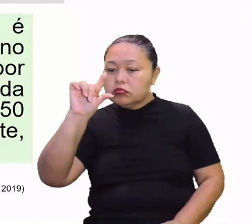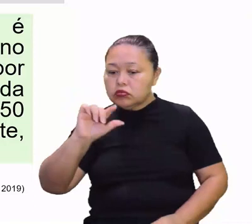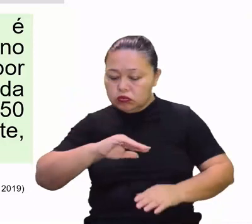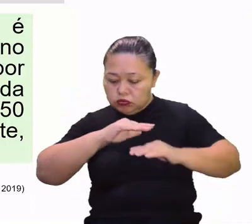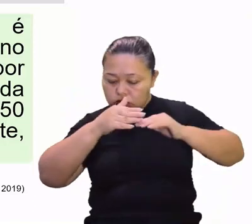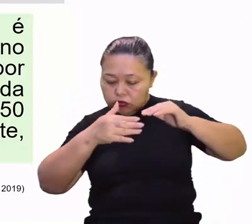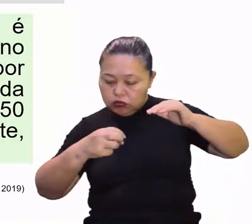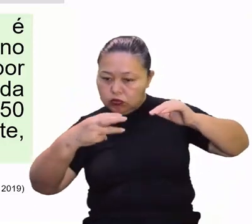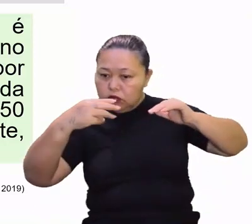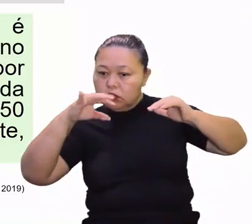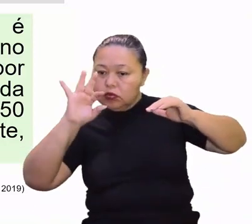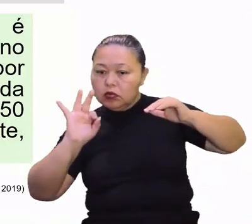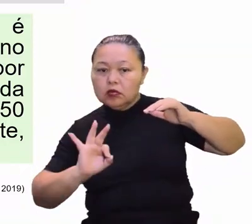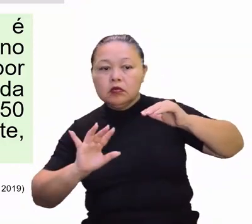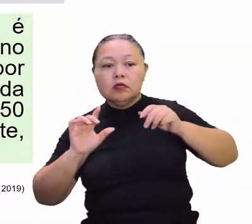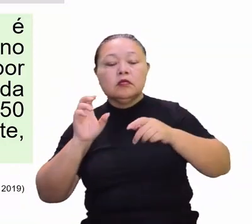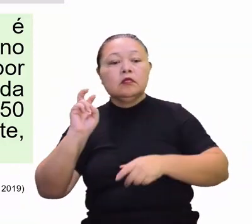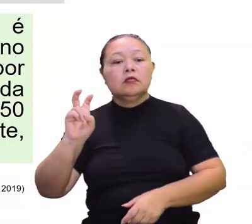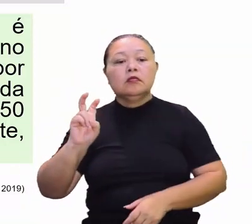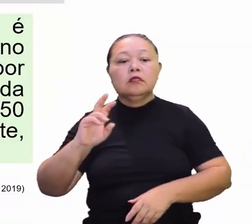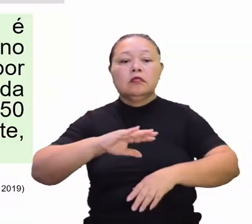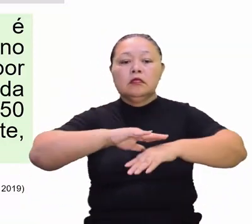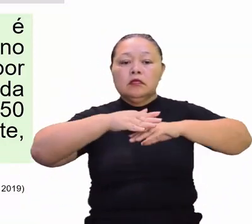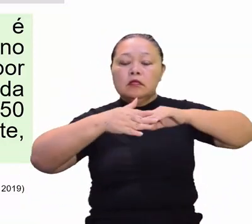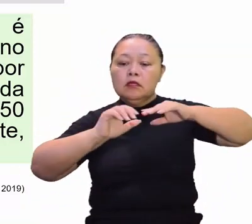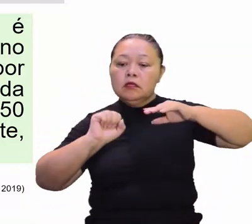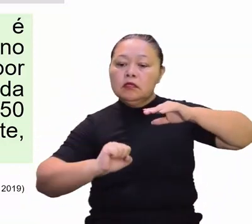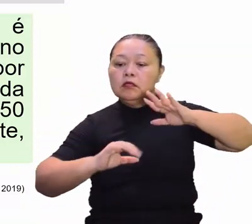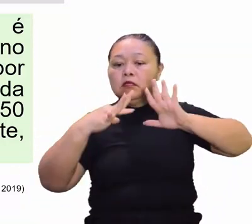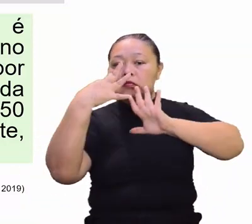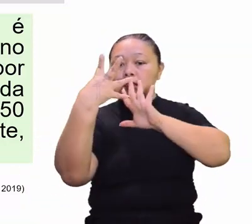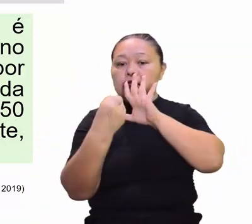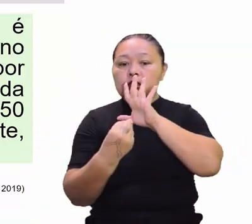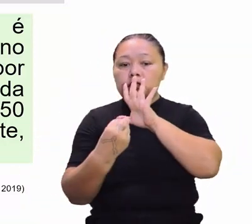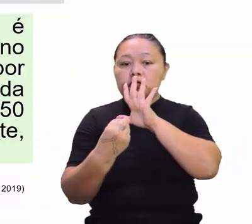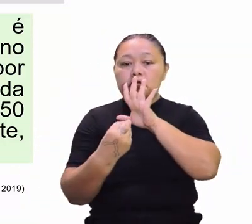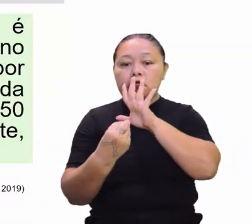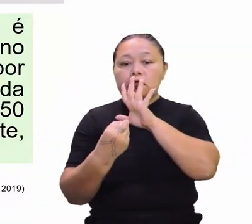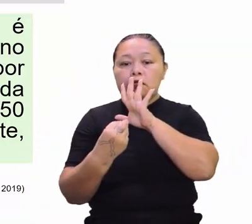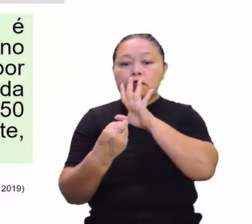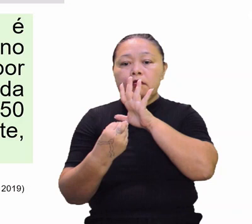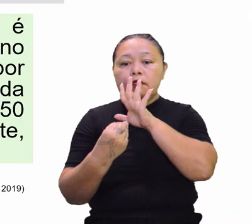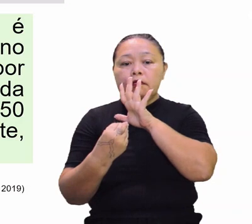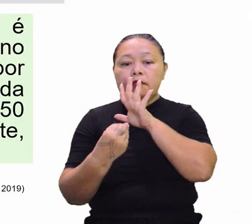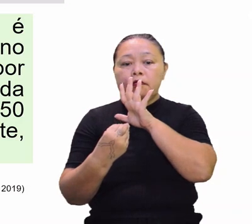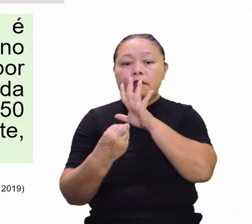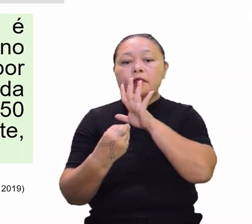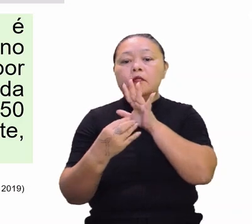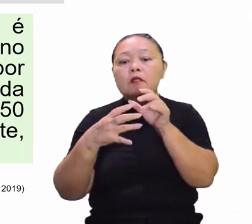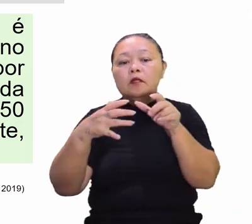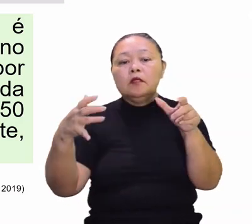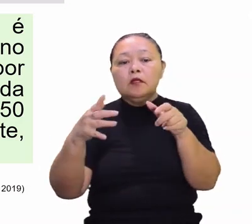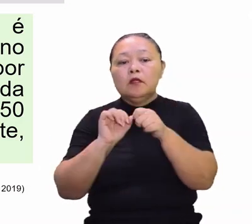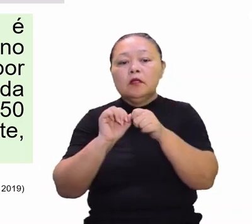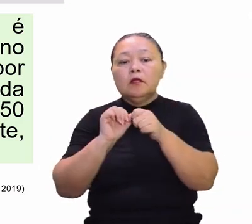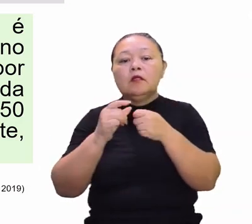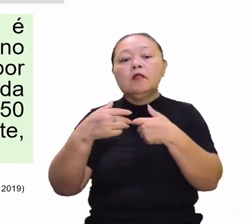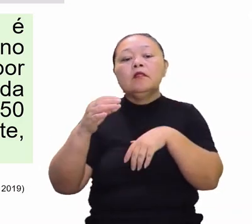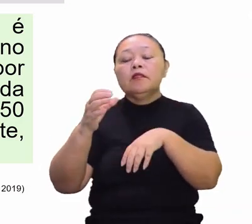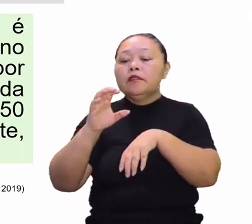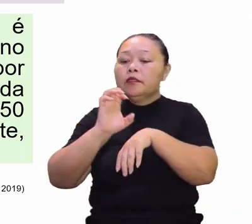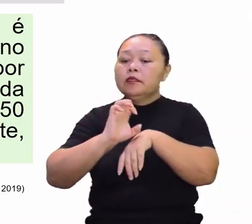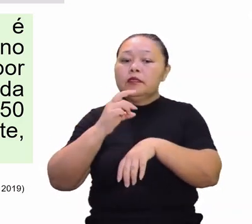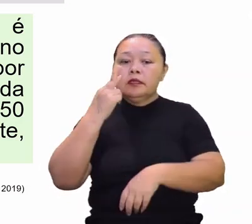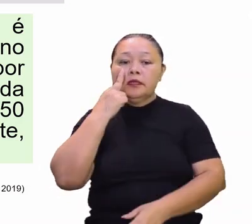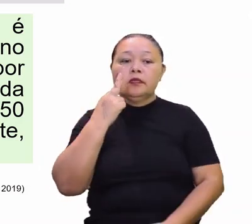metros. A 5 é a depressão do sul da Amazônia. Ela é a maior parte do relevo de